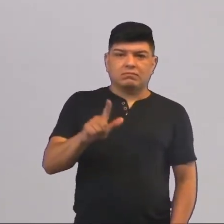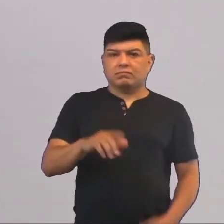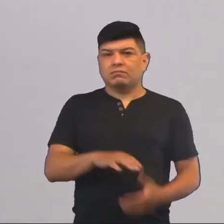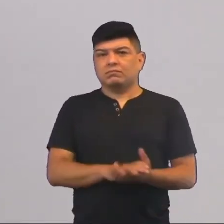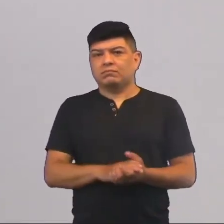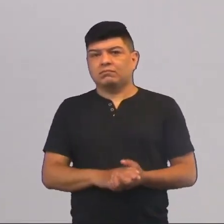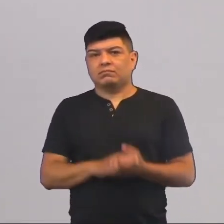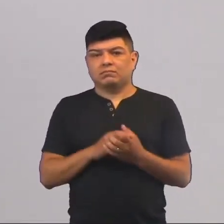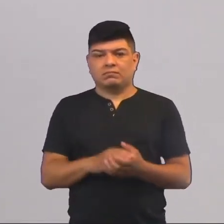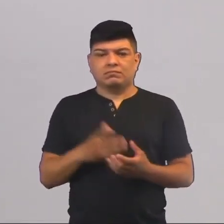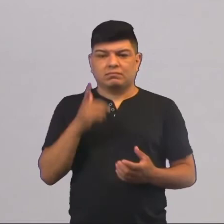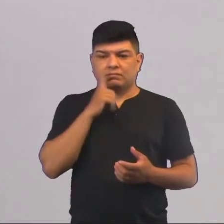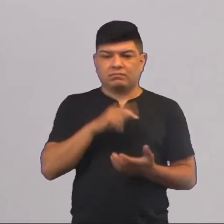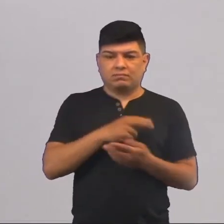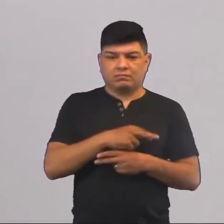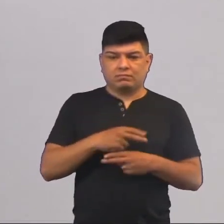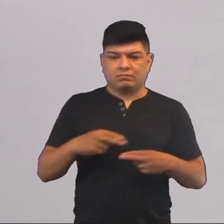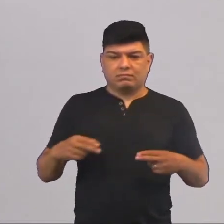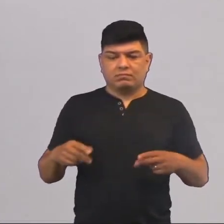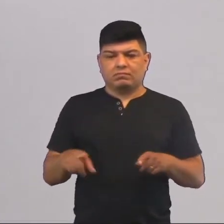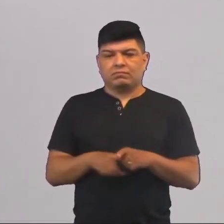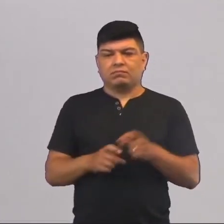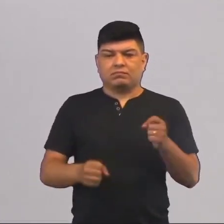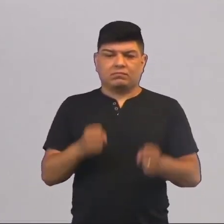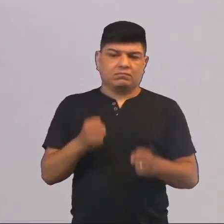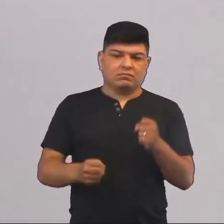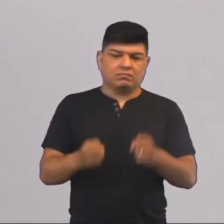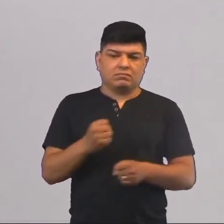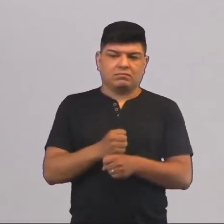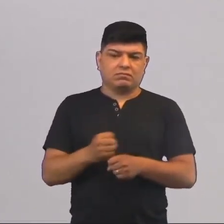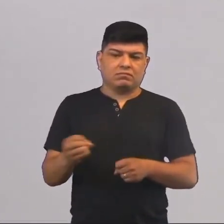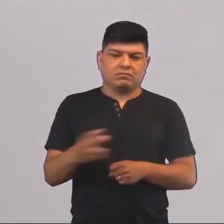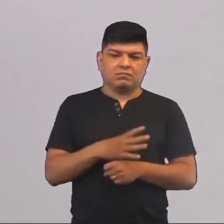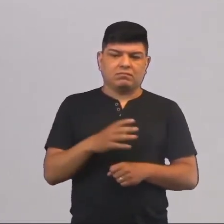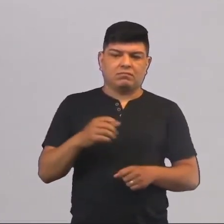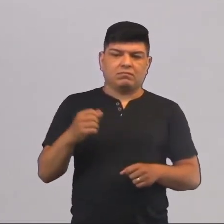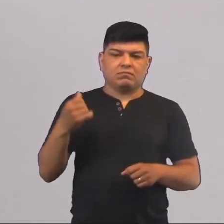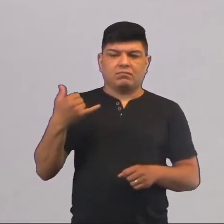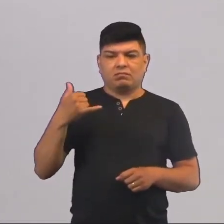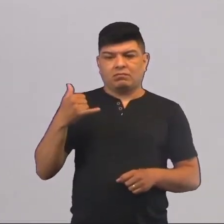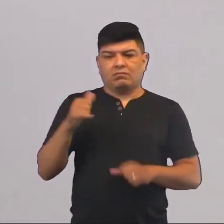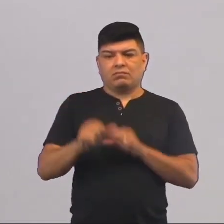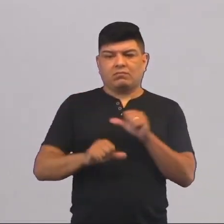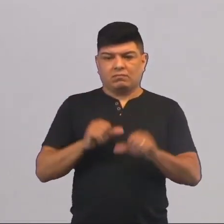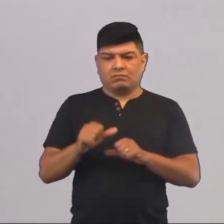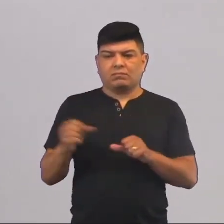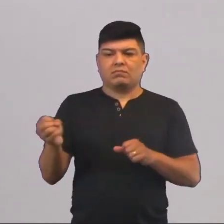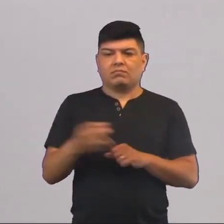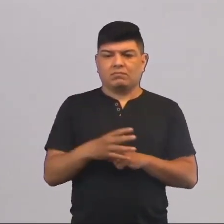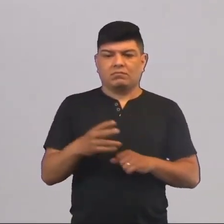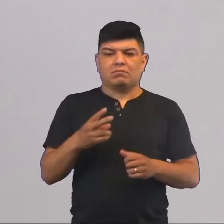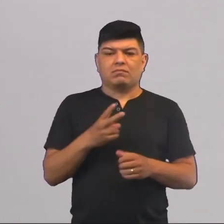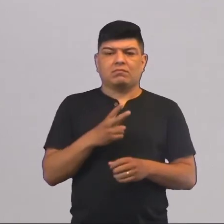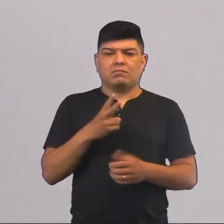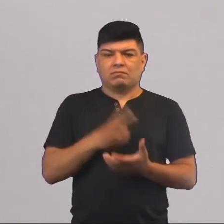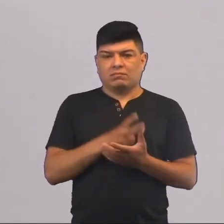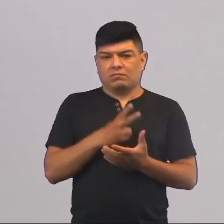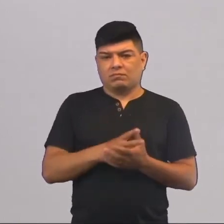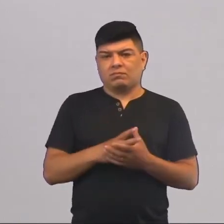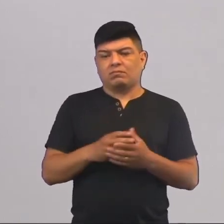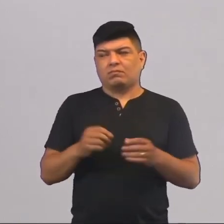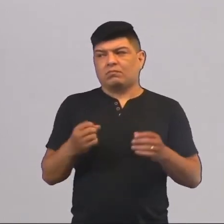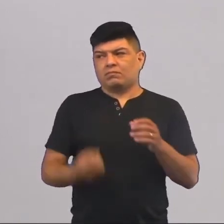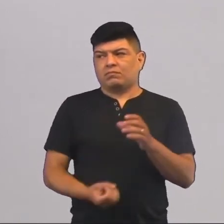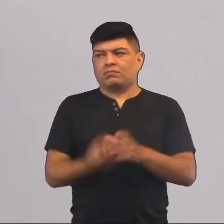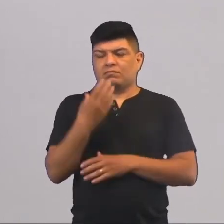você poder adquirir coisas, né, você quer um carro do ano, você quer trocar de telefone todo ano, né, essas relações de consumo, elas